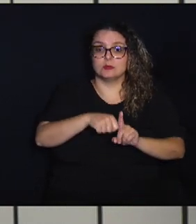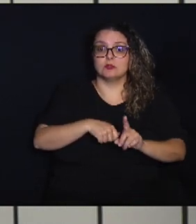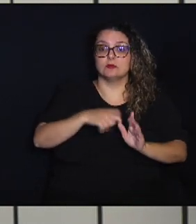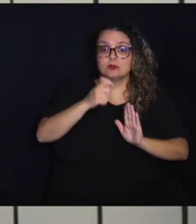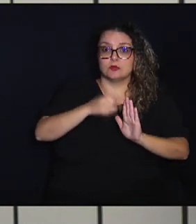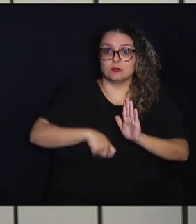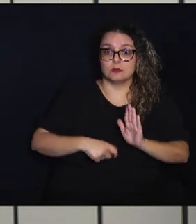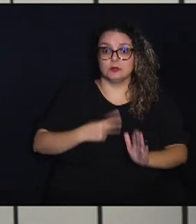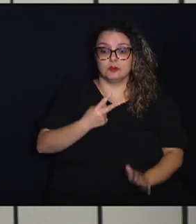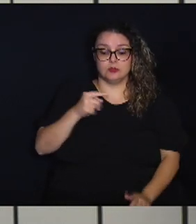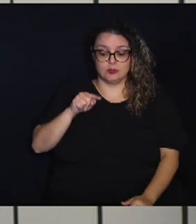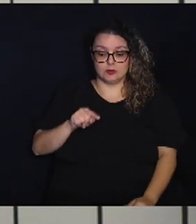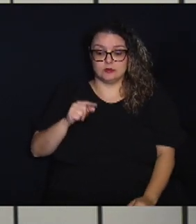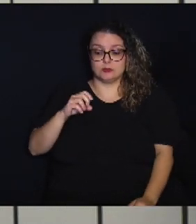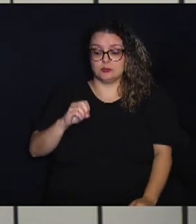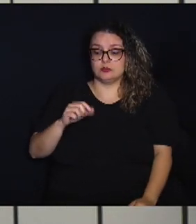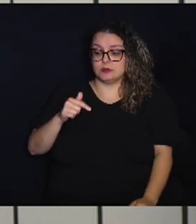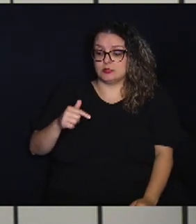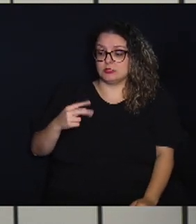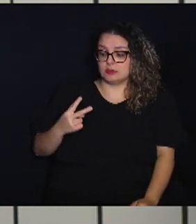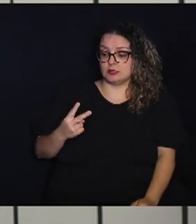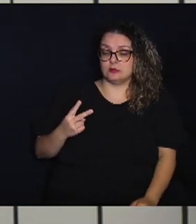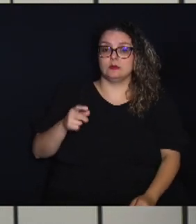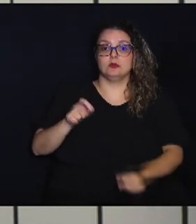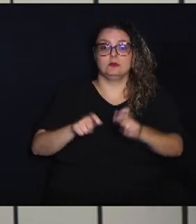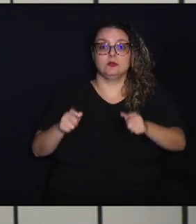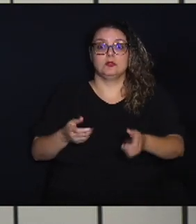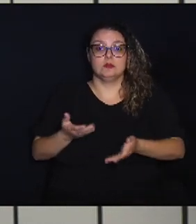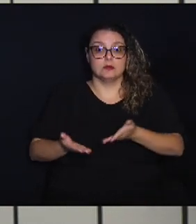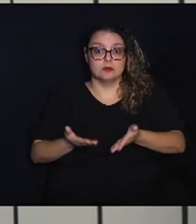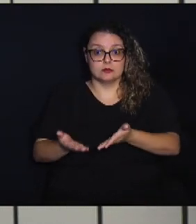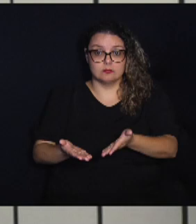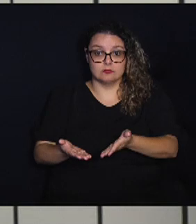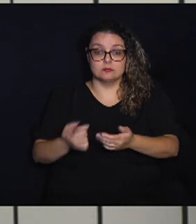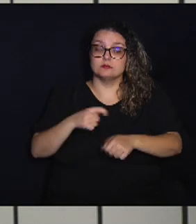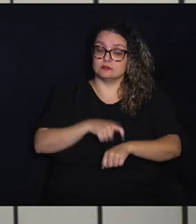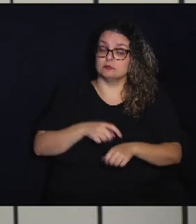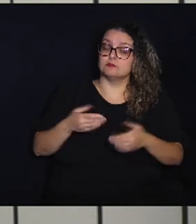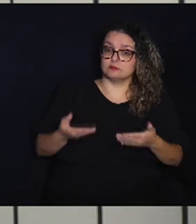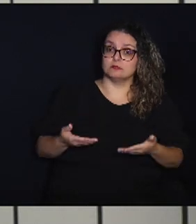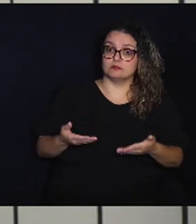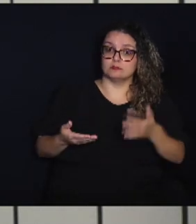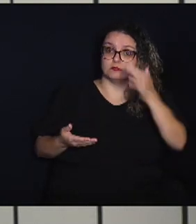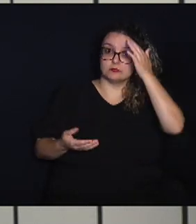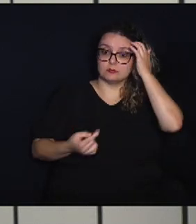registrados 2.072 usuários em tratamento. Neste momento, são